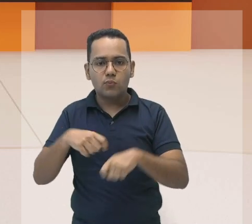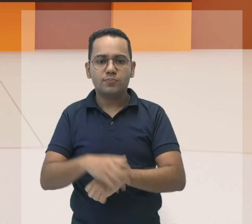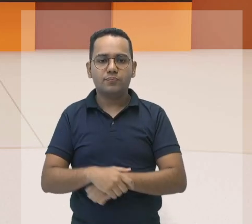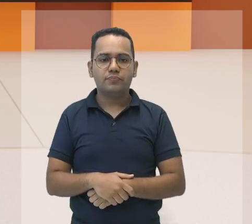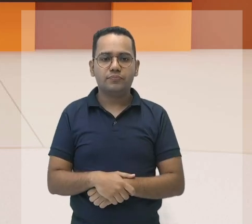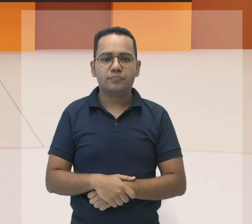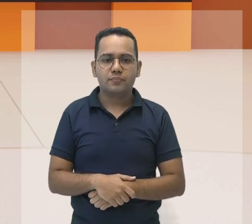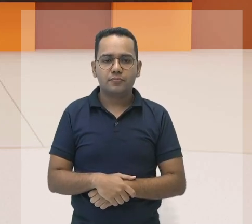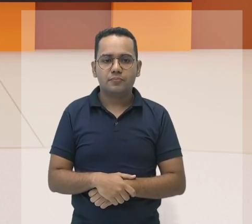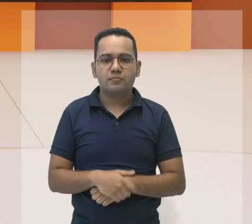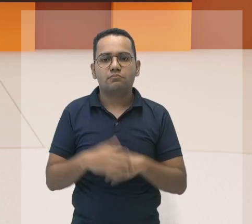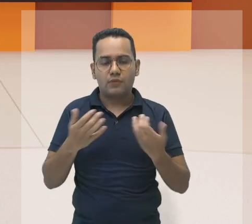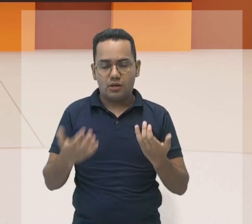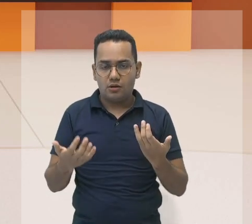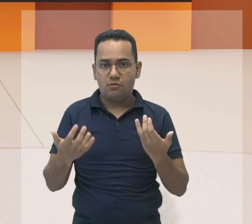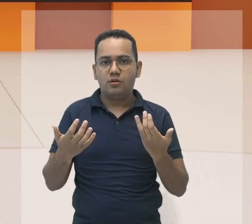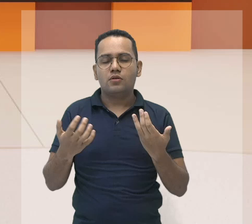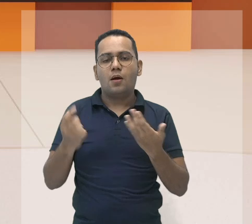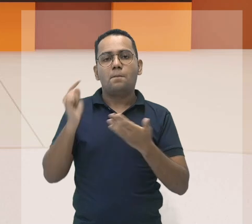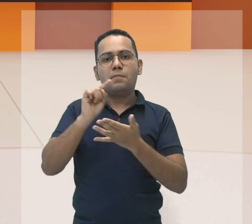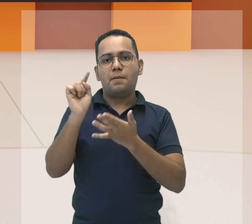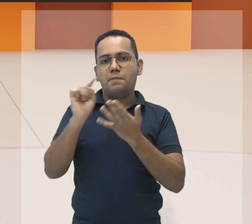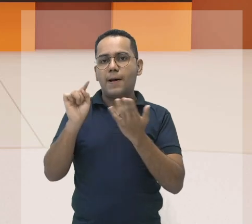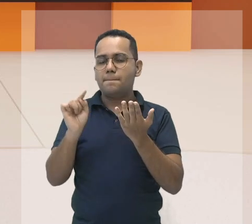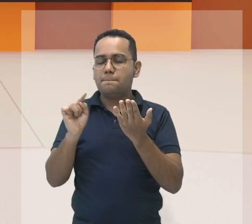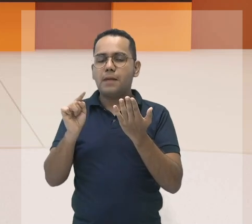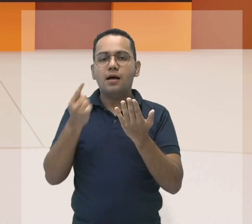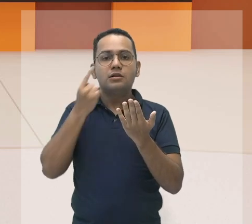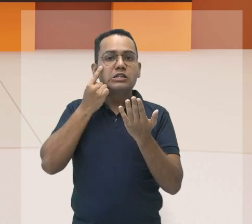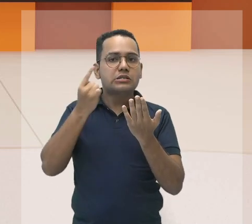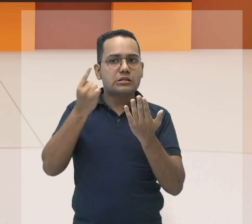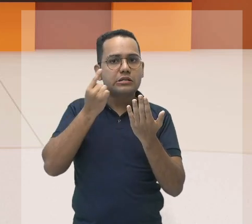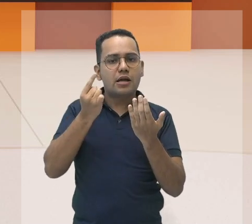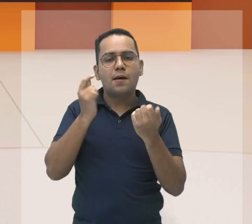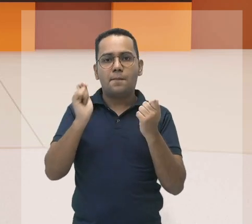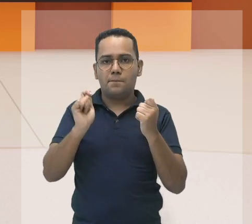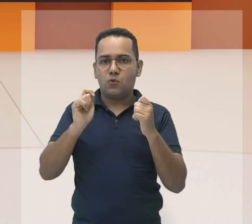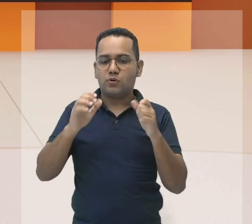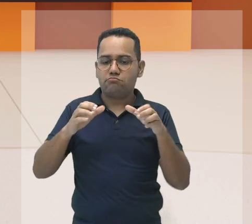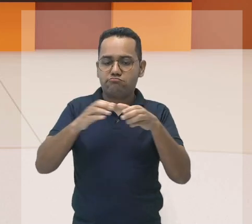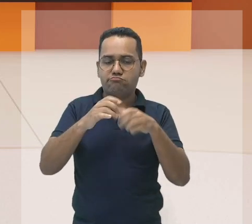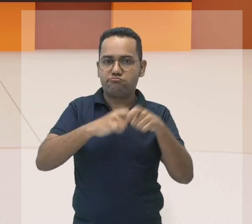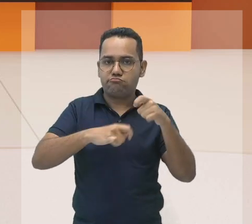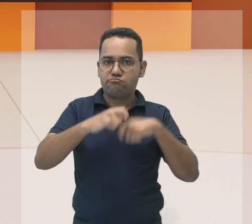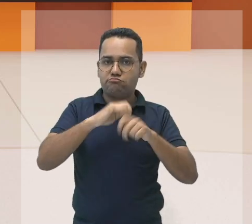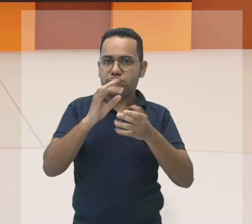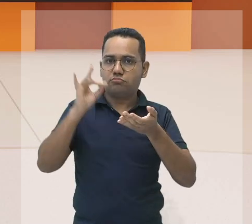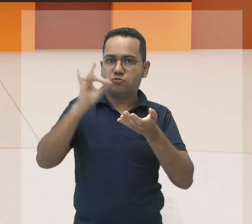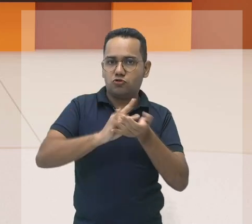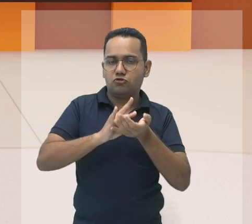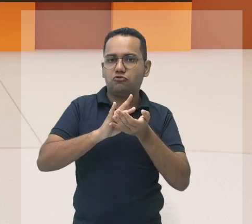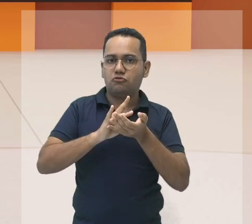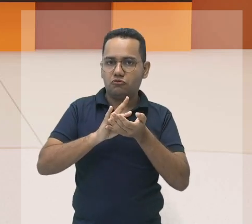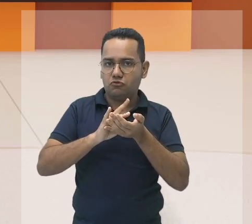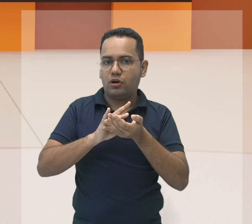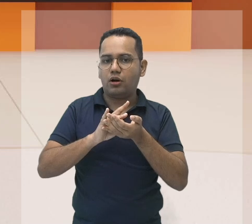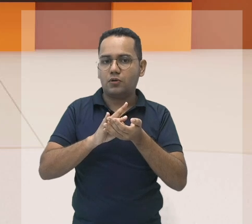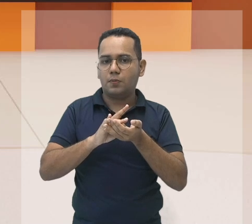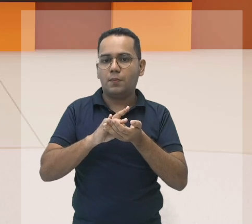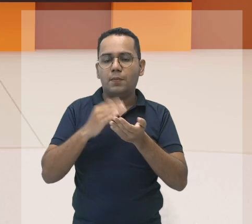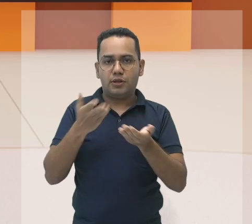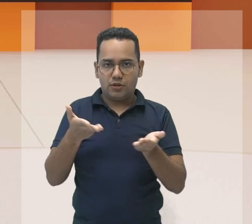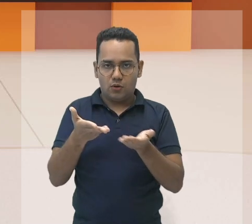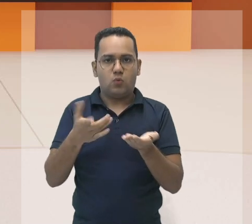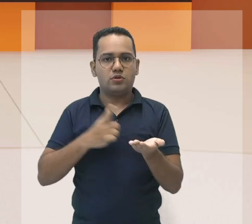global. Isso tudo, obviamente, foi dando gás para que os blocos econômicos se consolidassem ali como importante